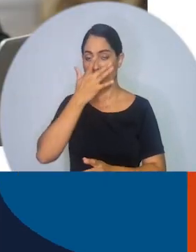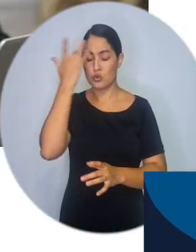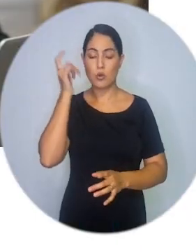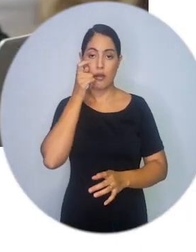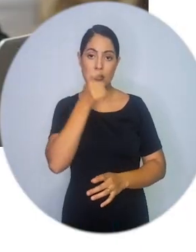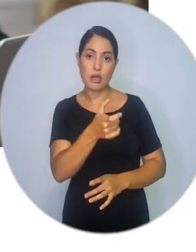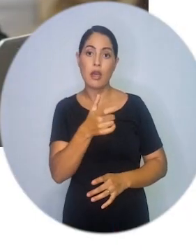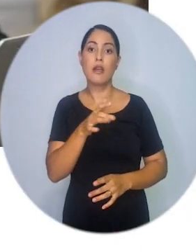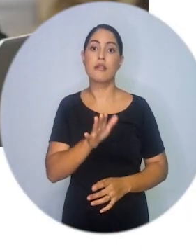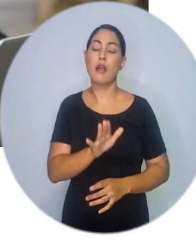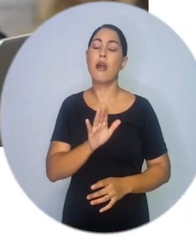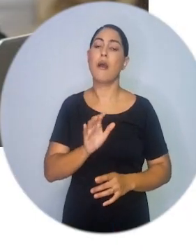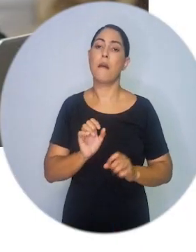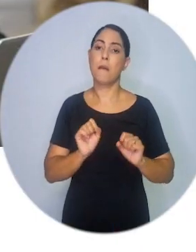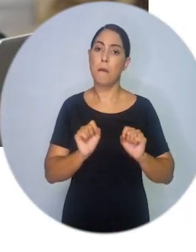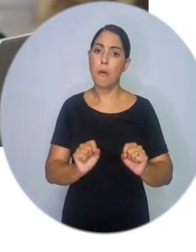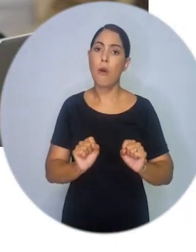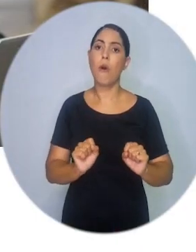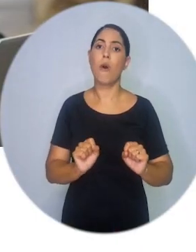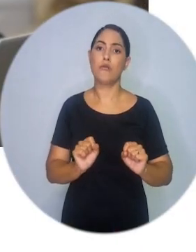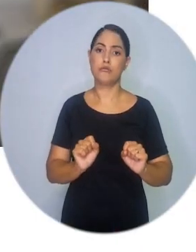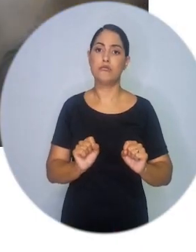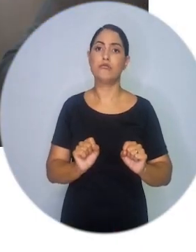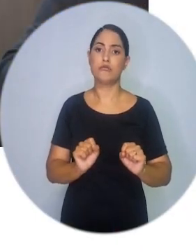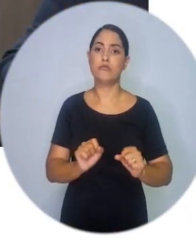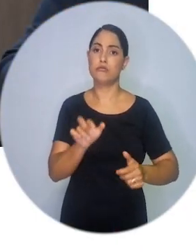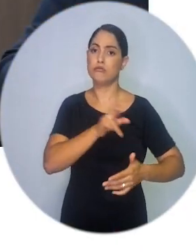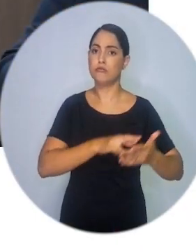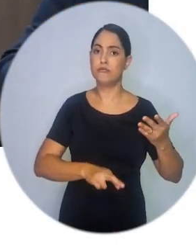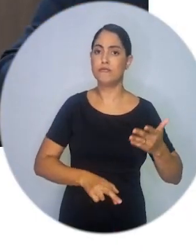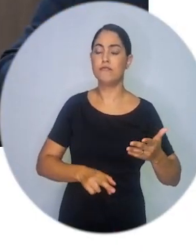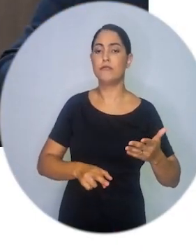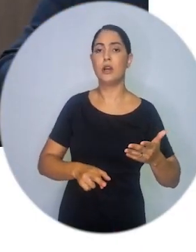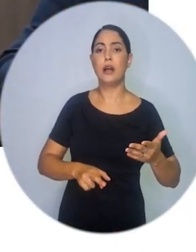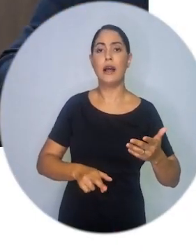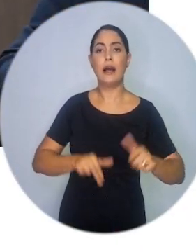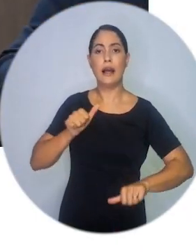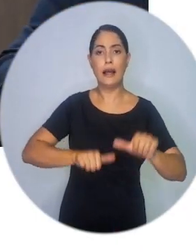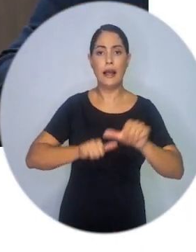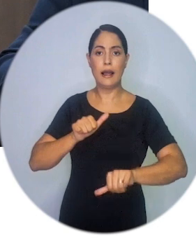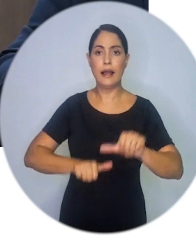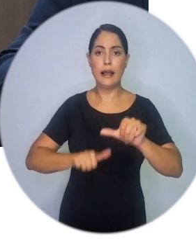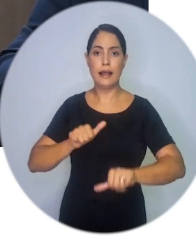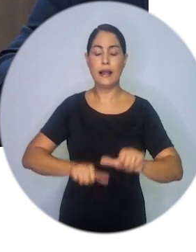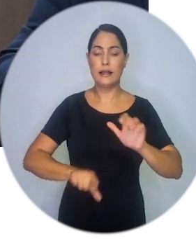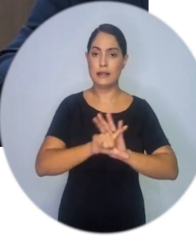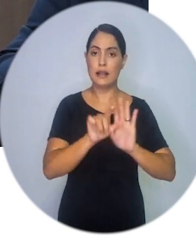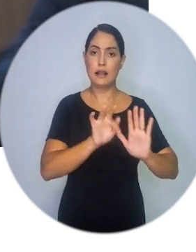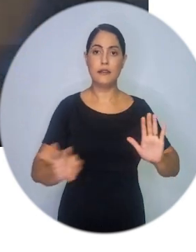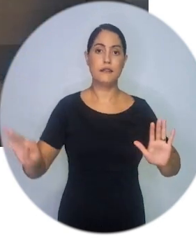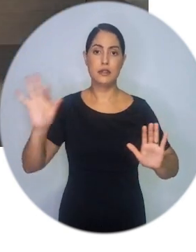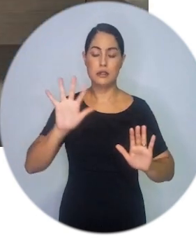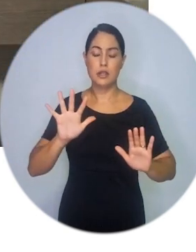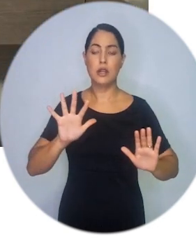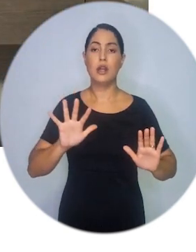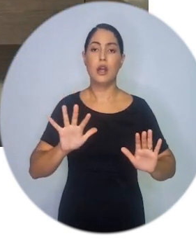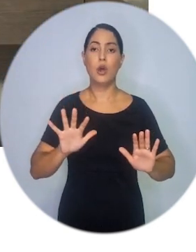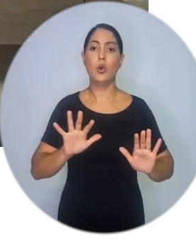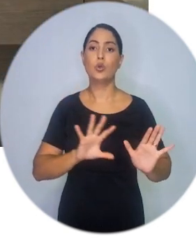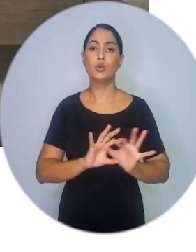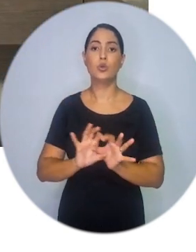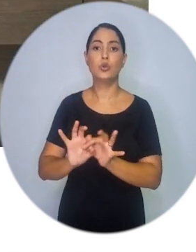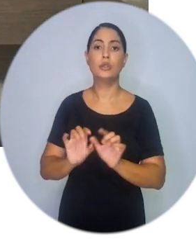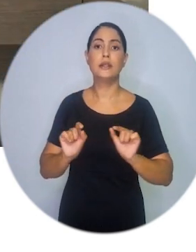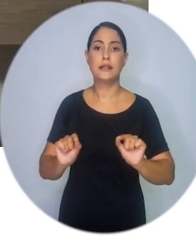interessado, mitigação involuntária dos poderes do relator, previsão regimental de aplicação subsidiária da legislação